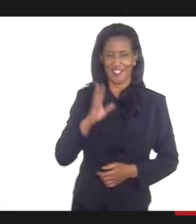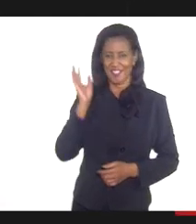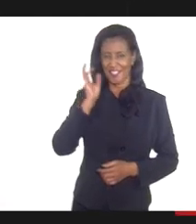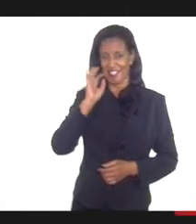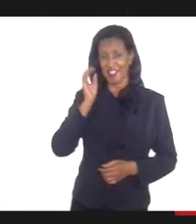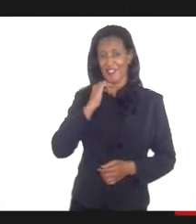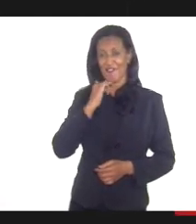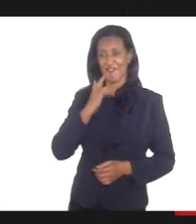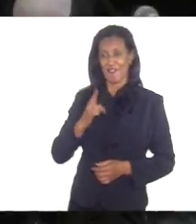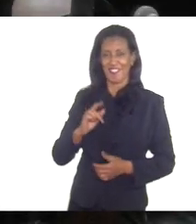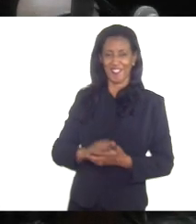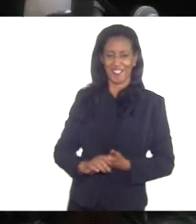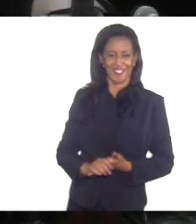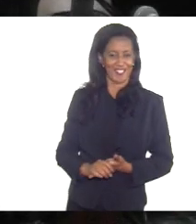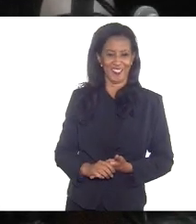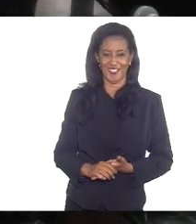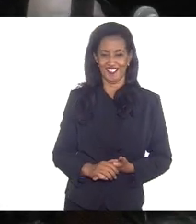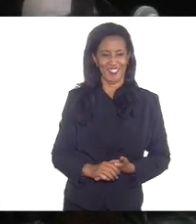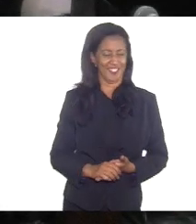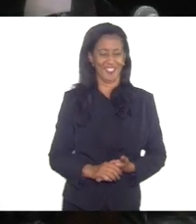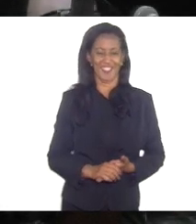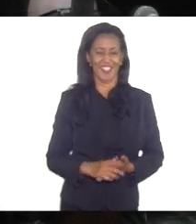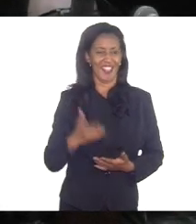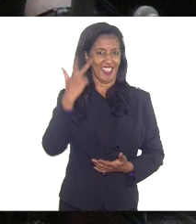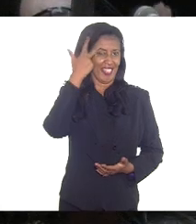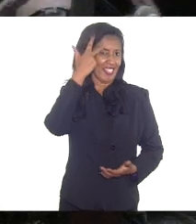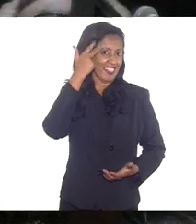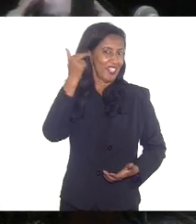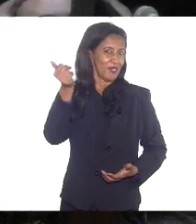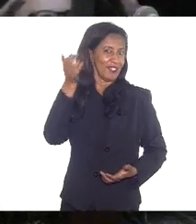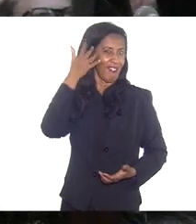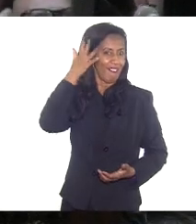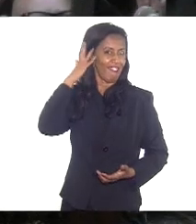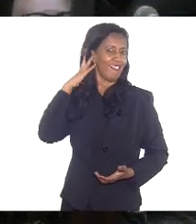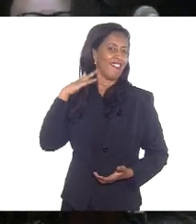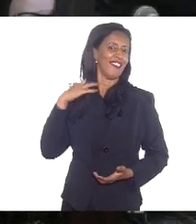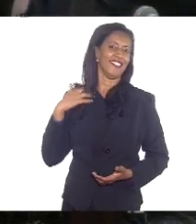aí. Eu também tenho, mas daí está branquinho aqui, meu irmão.